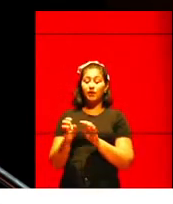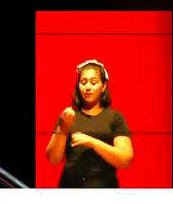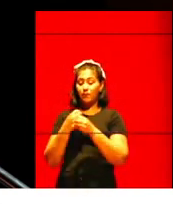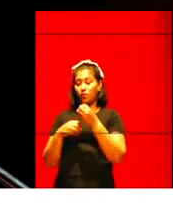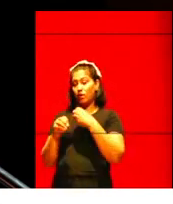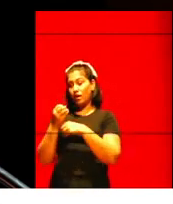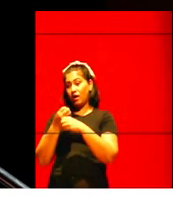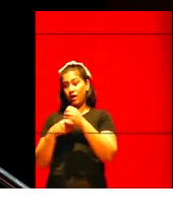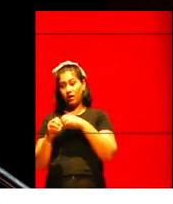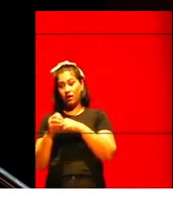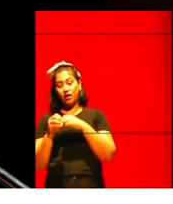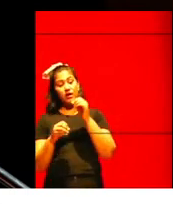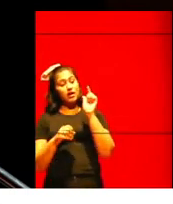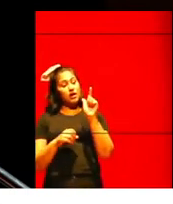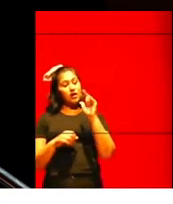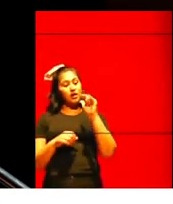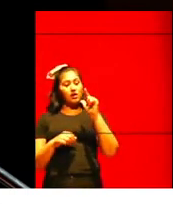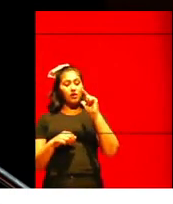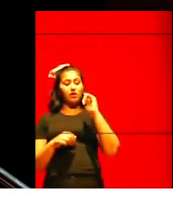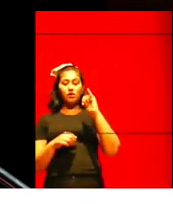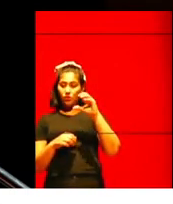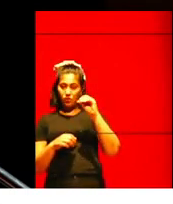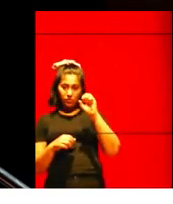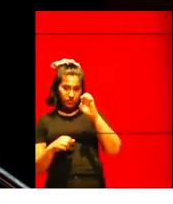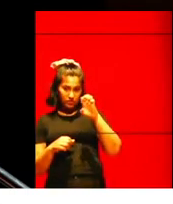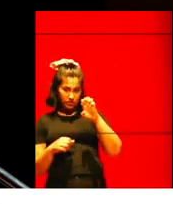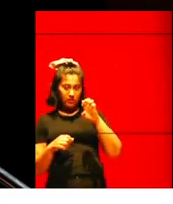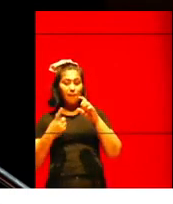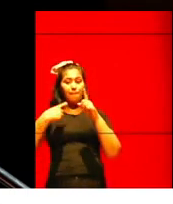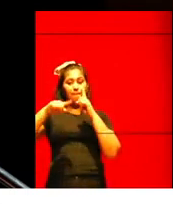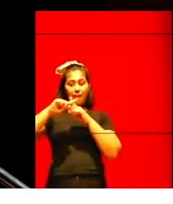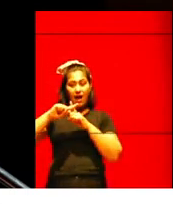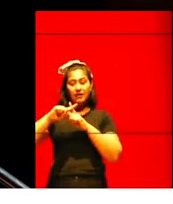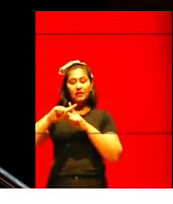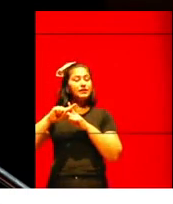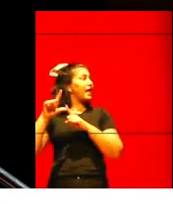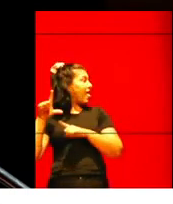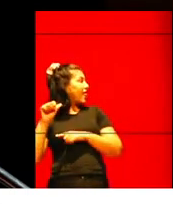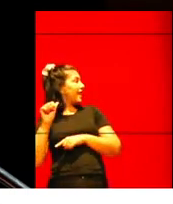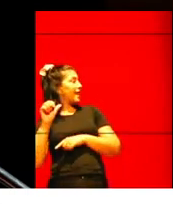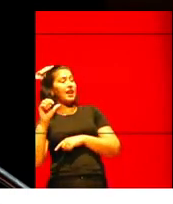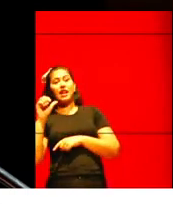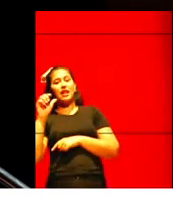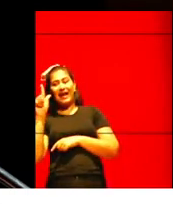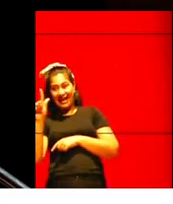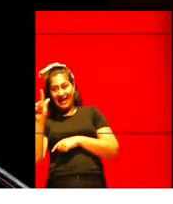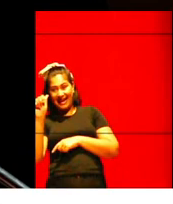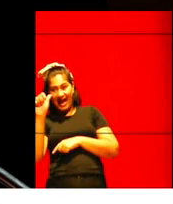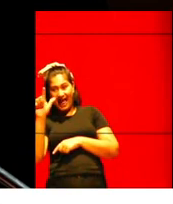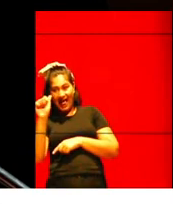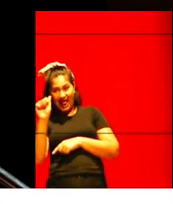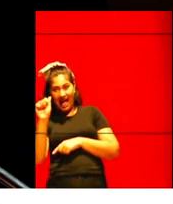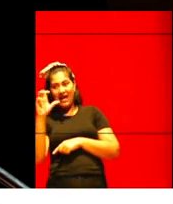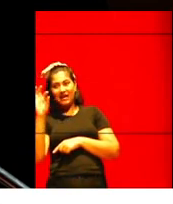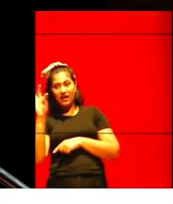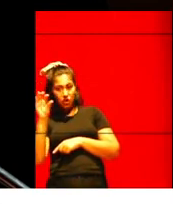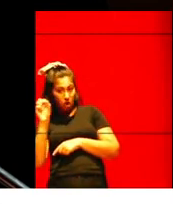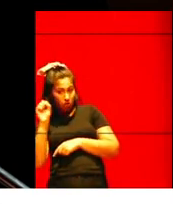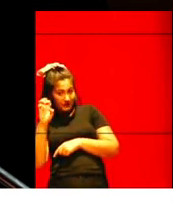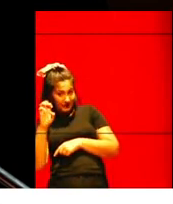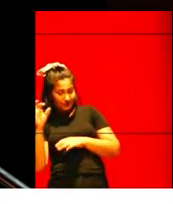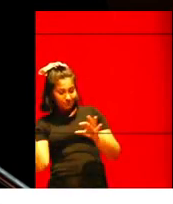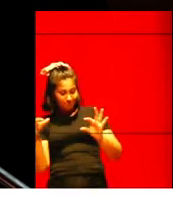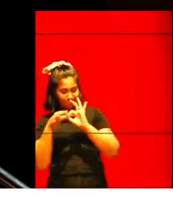de glicose e uma molécula de galactose. Ambas são moléculas de carboidrato